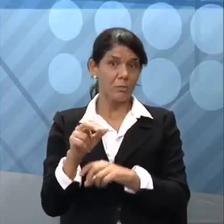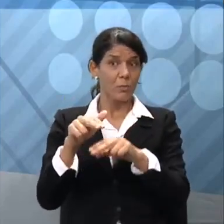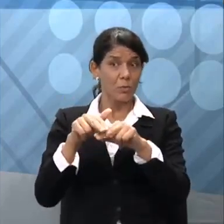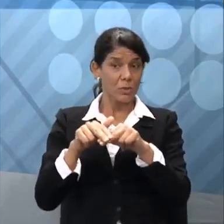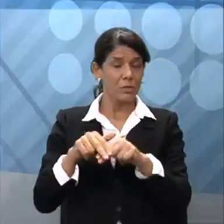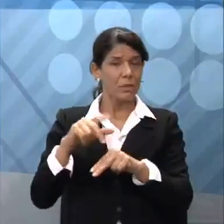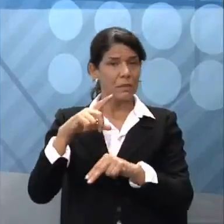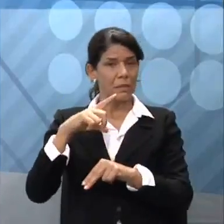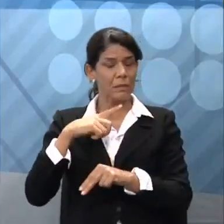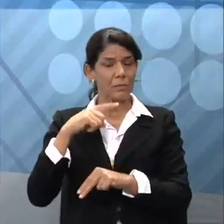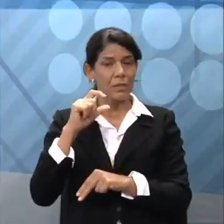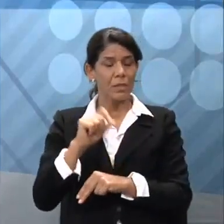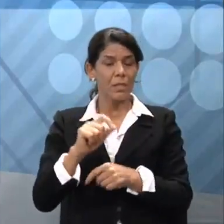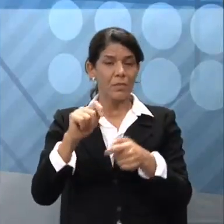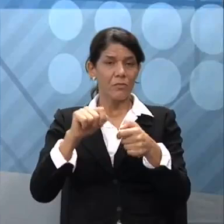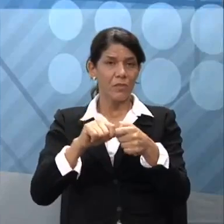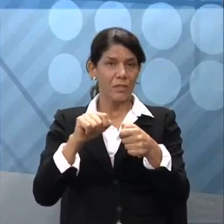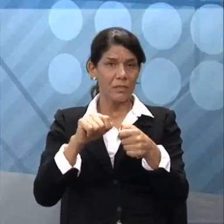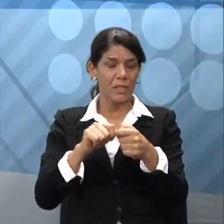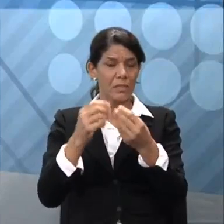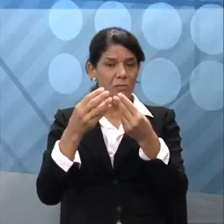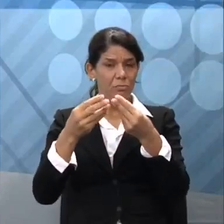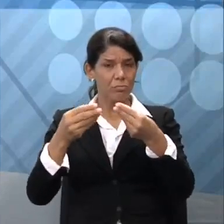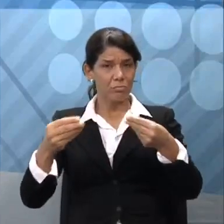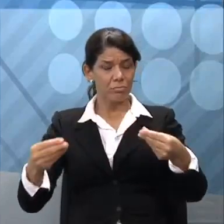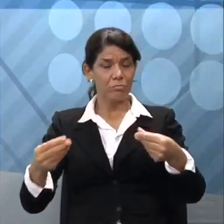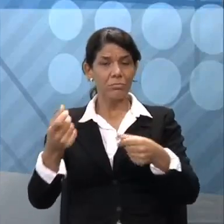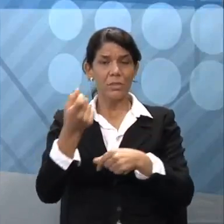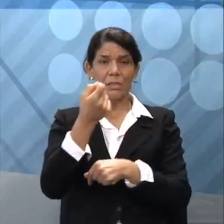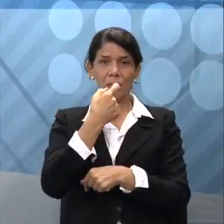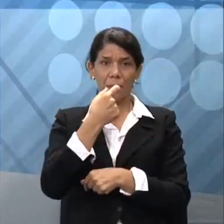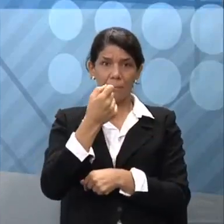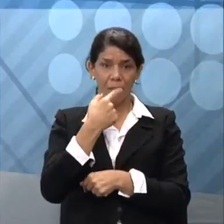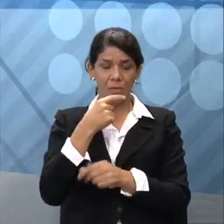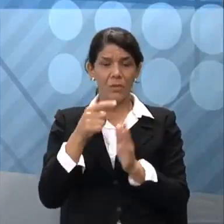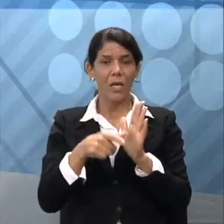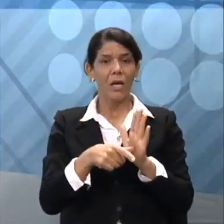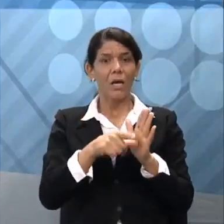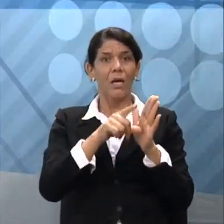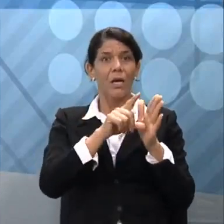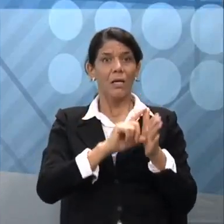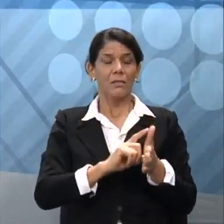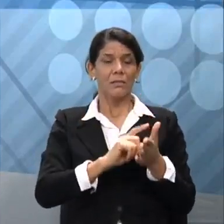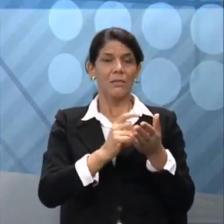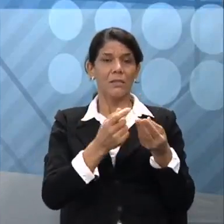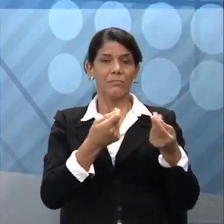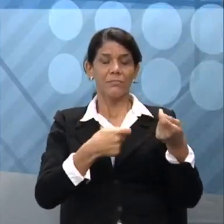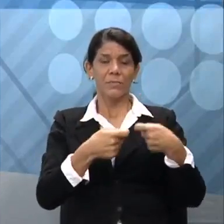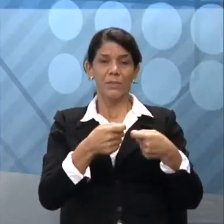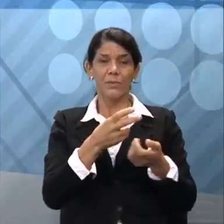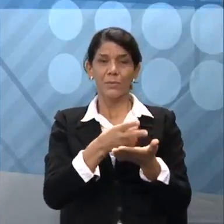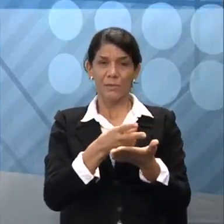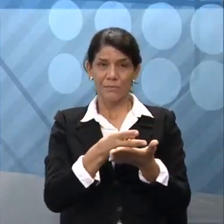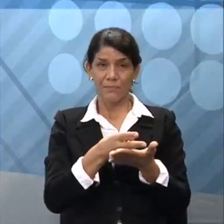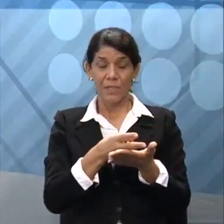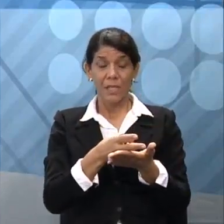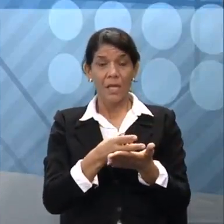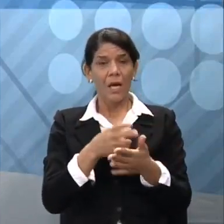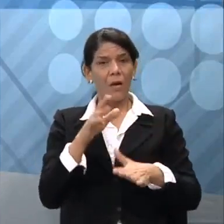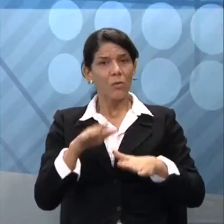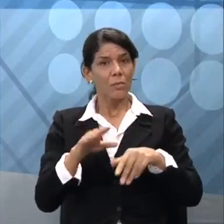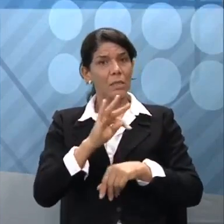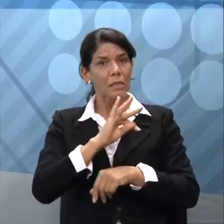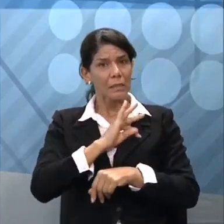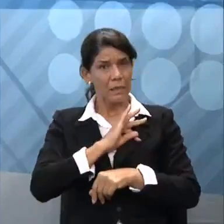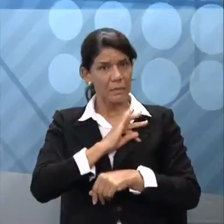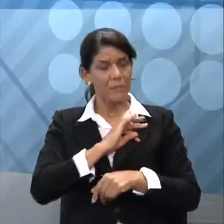portanto, teremos que realizar a diluição desse medicamento antes da administração do mesmo. E algumas